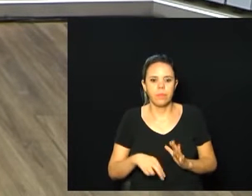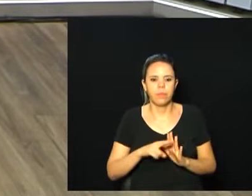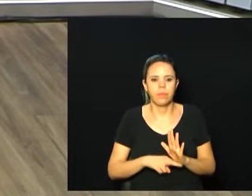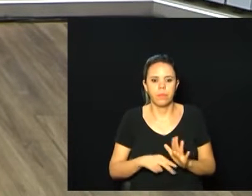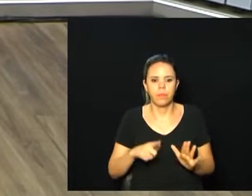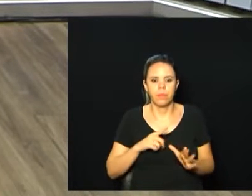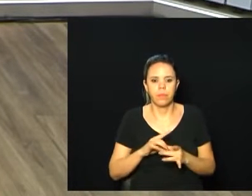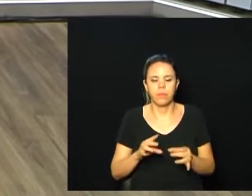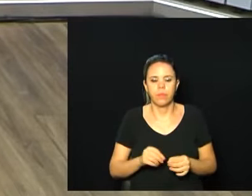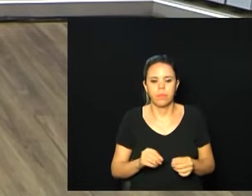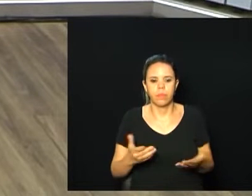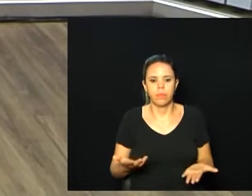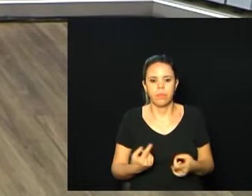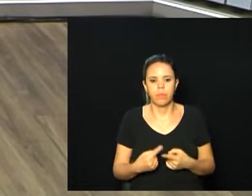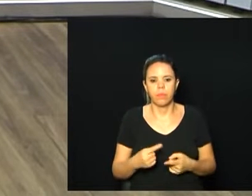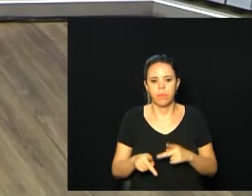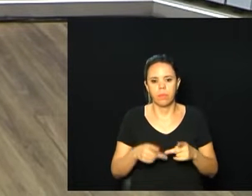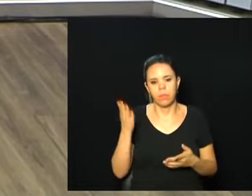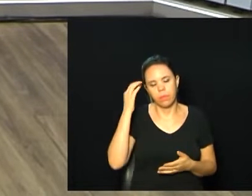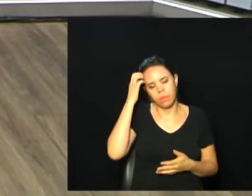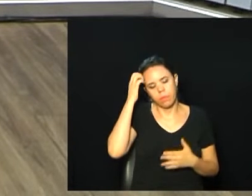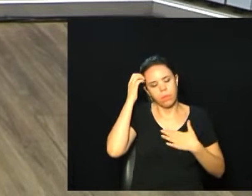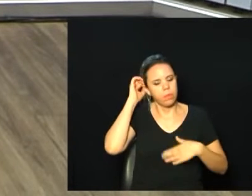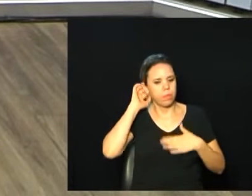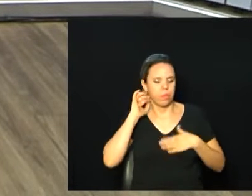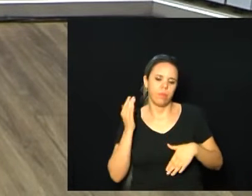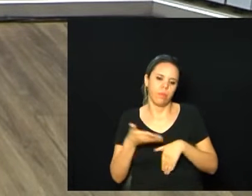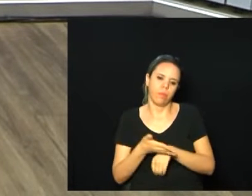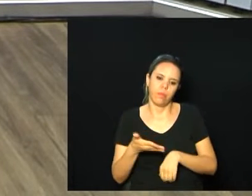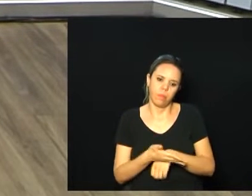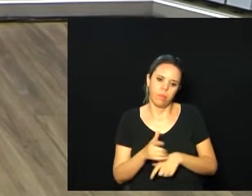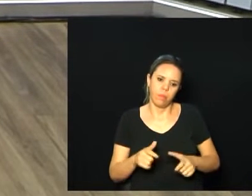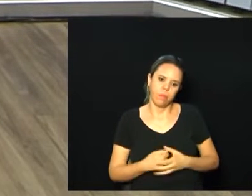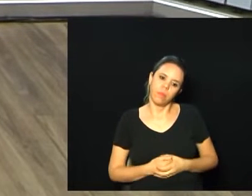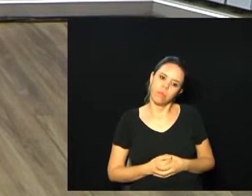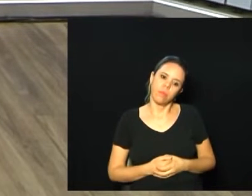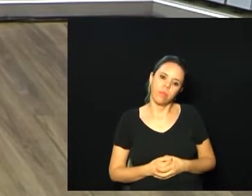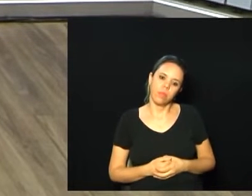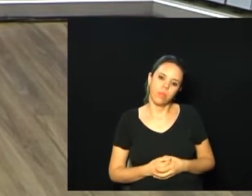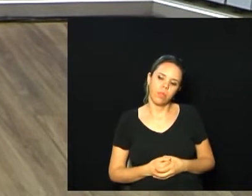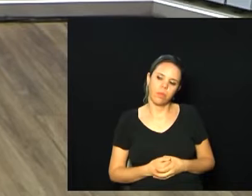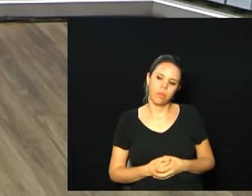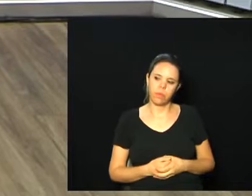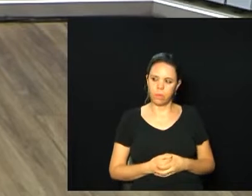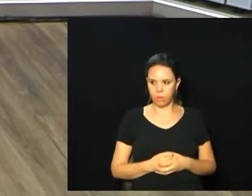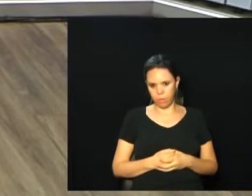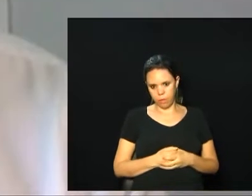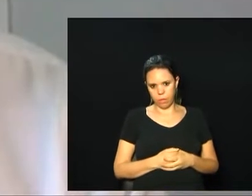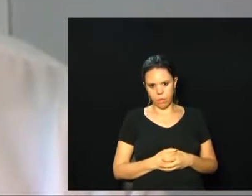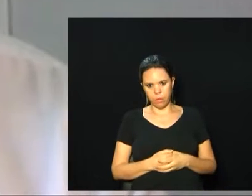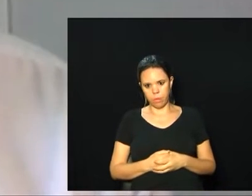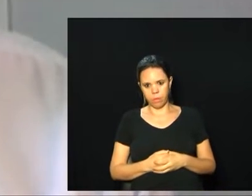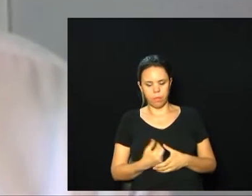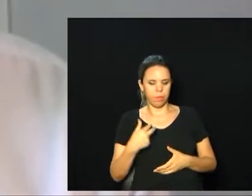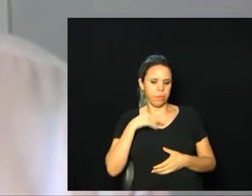que estão sendo tomadas, até para o público ficar mais tranquilo e frequentar esse lugar. Exato, e assim não dá para